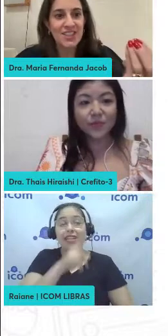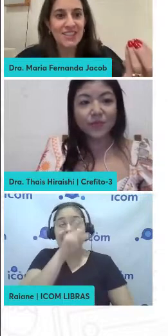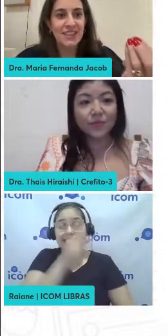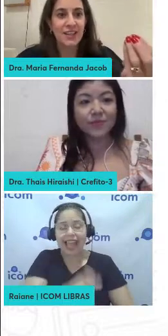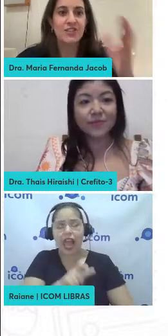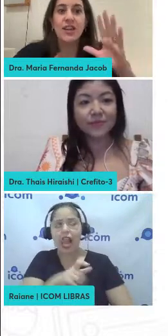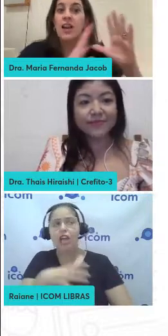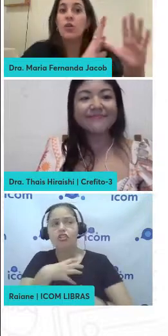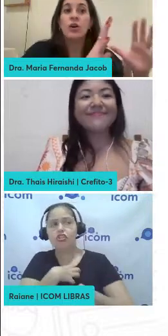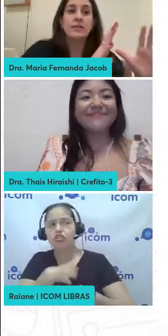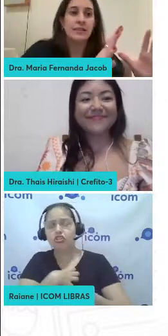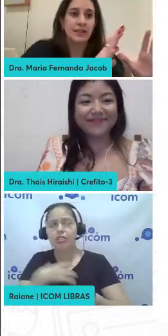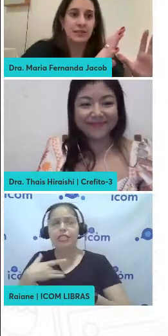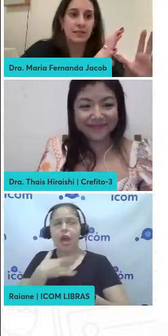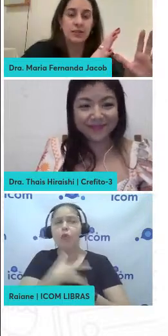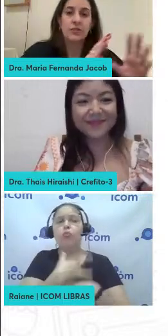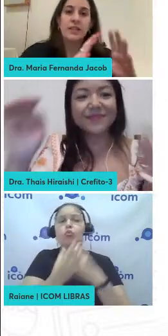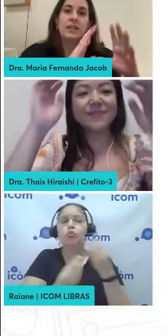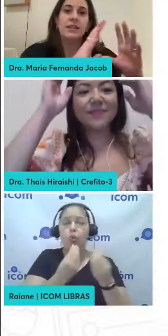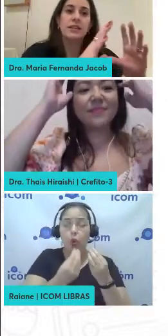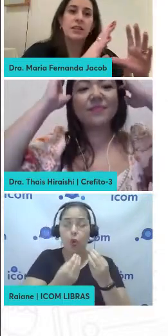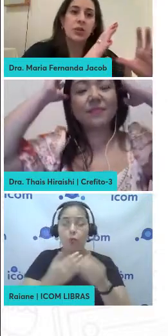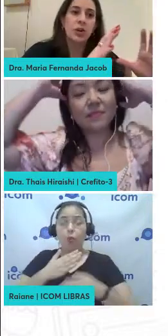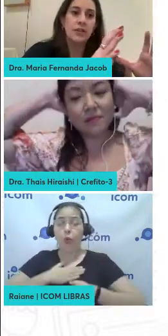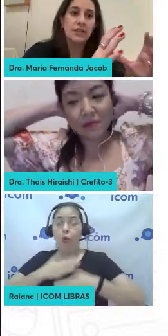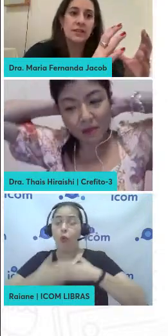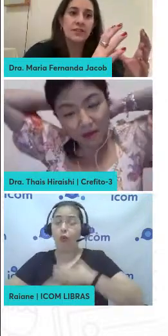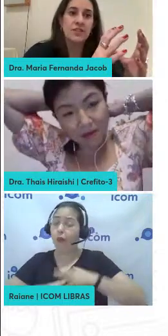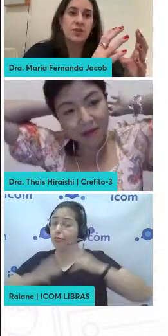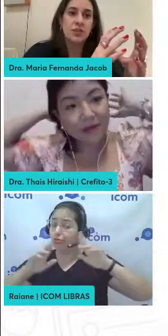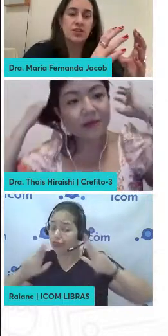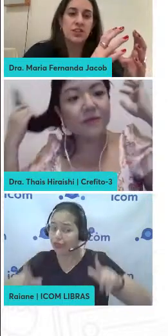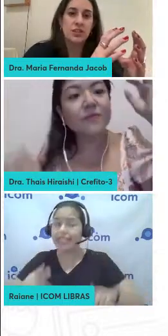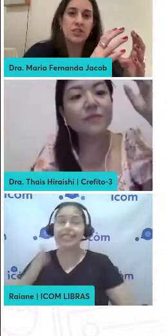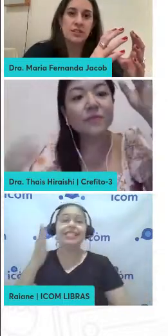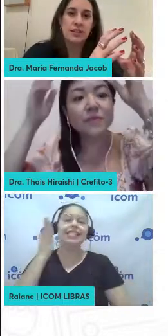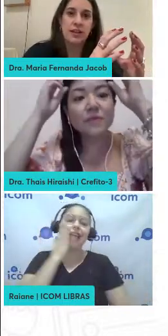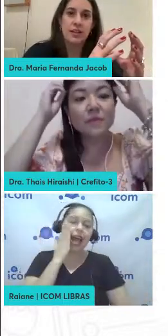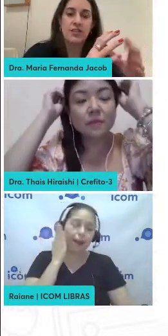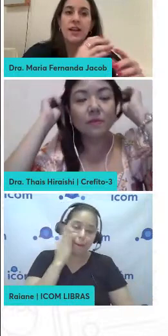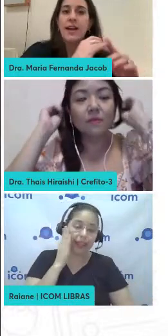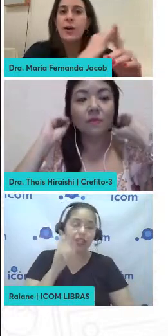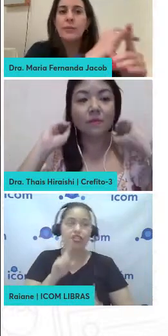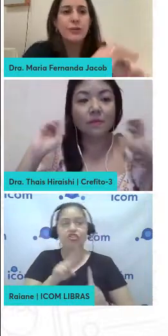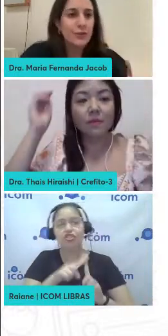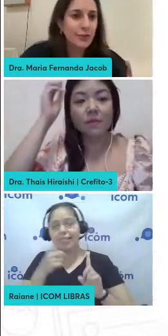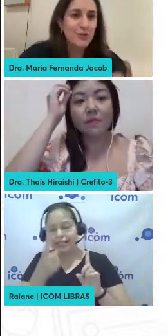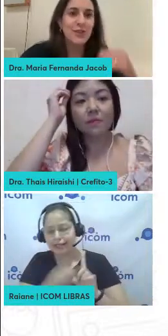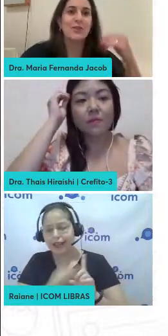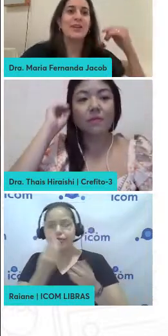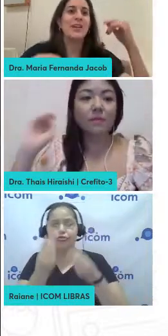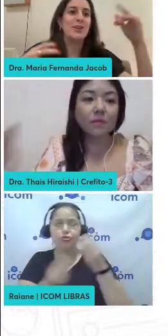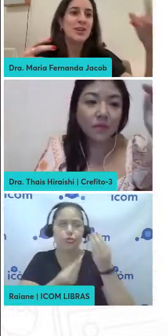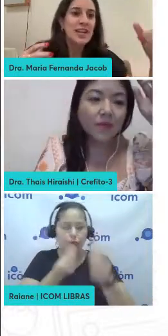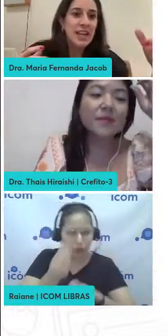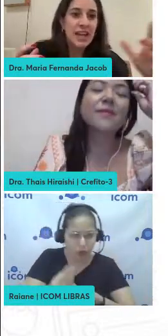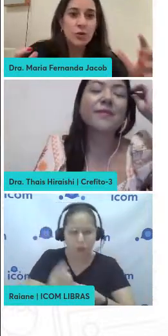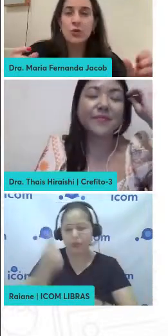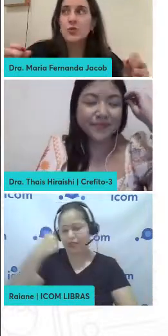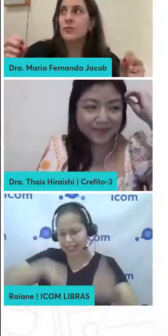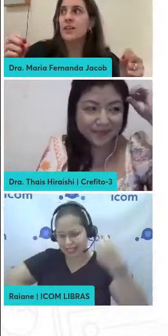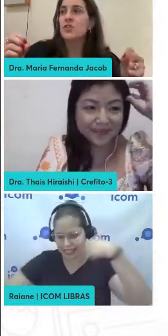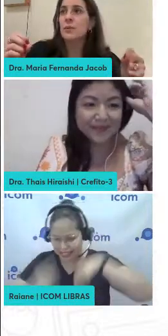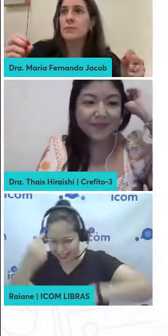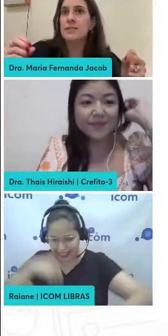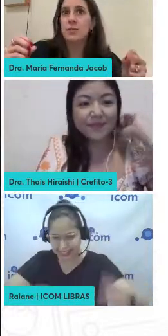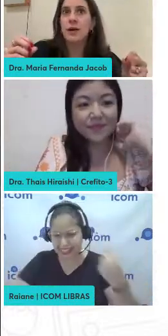fisiologia da gestante? É outra. Então, eu vou ter que entender toda essa fisiologia da gestante, aumento de fluxo sanguíneo. Eu